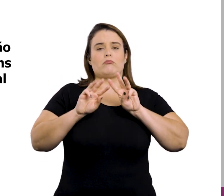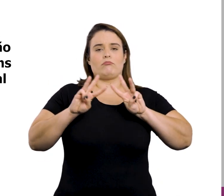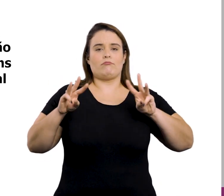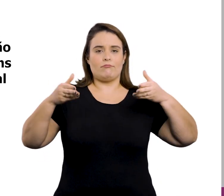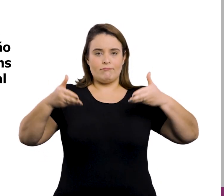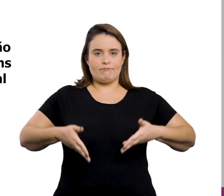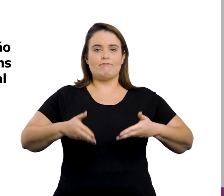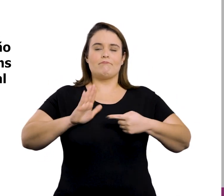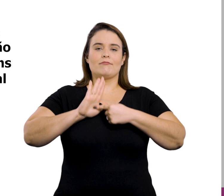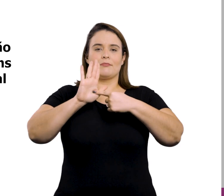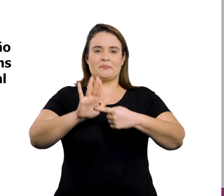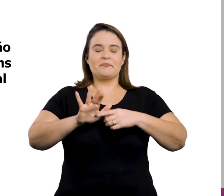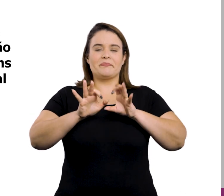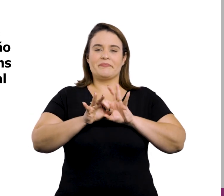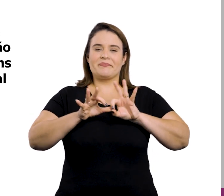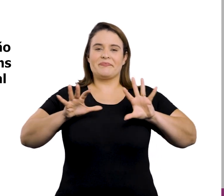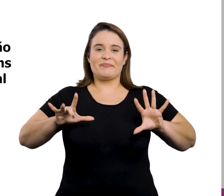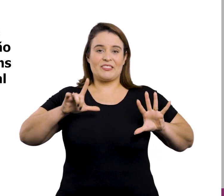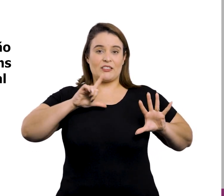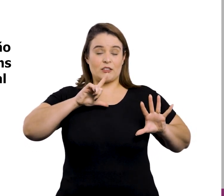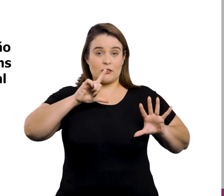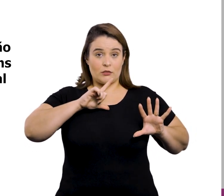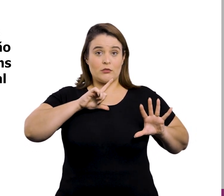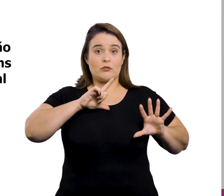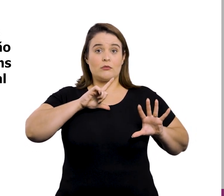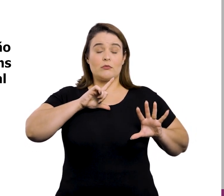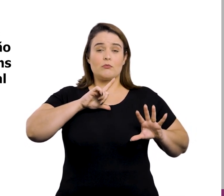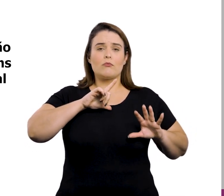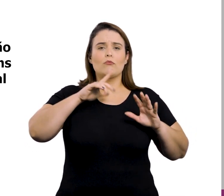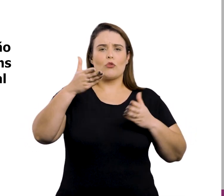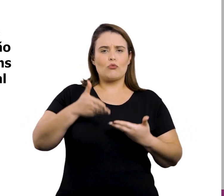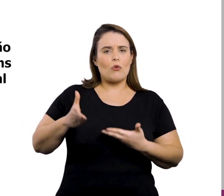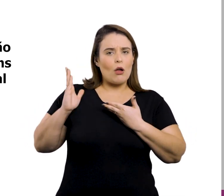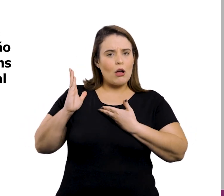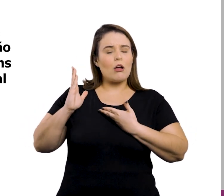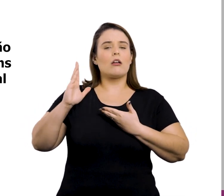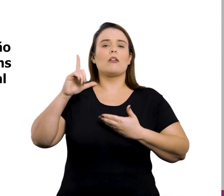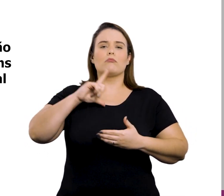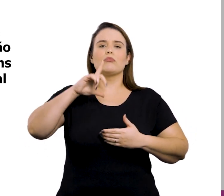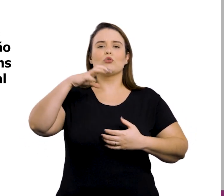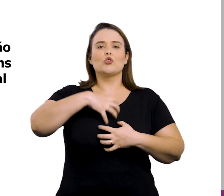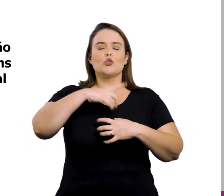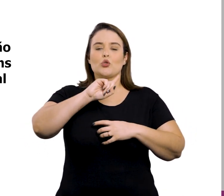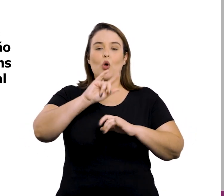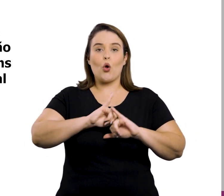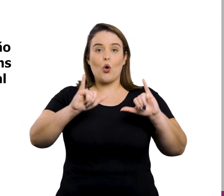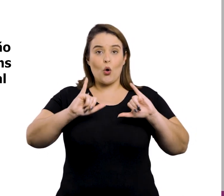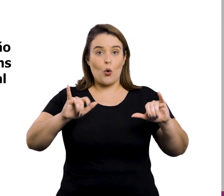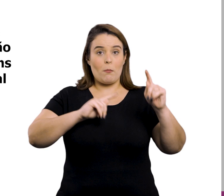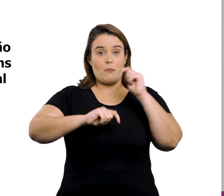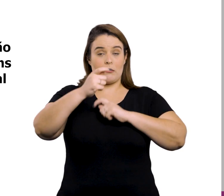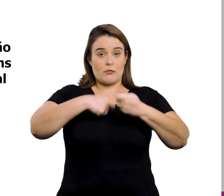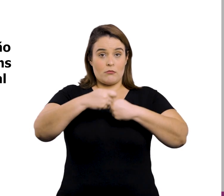forma, todos os conteúdos disponibilizados neste website estão licenciados com uma licença